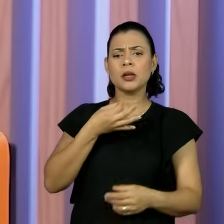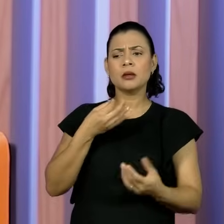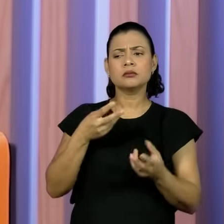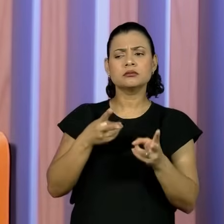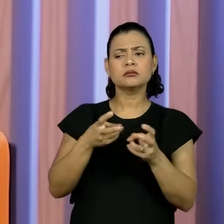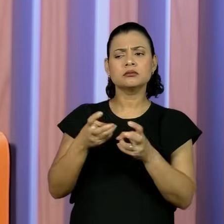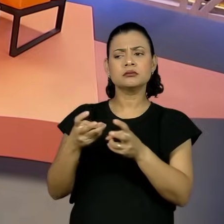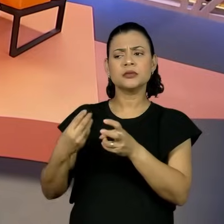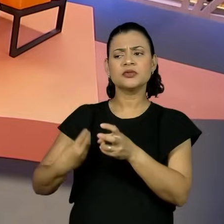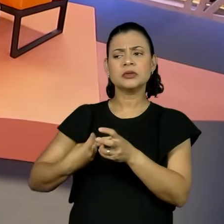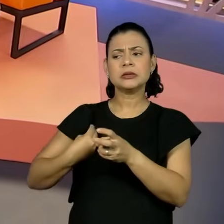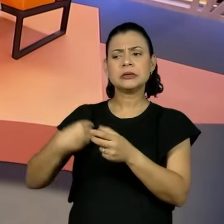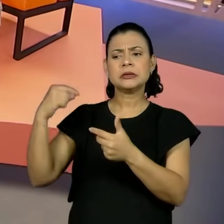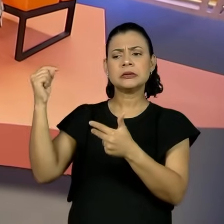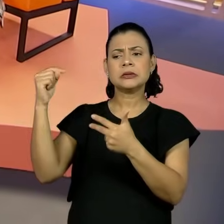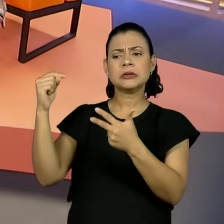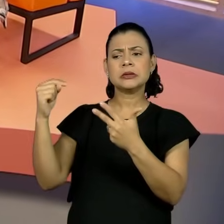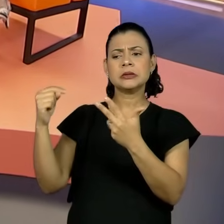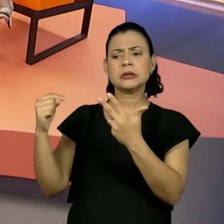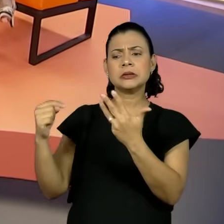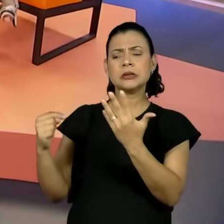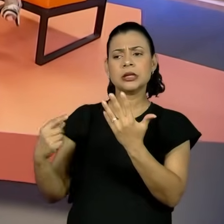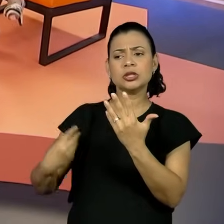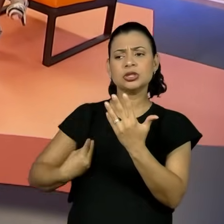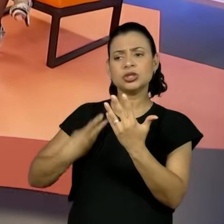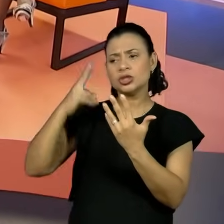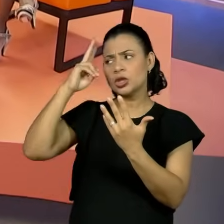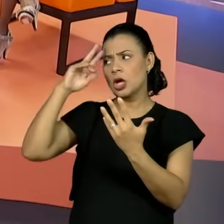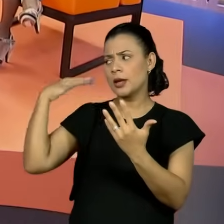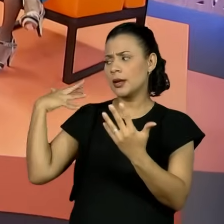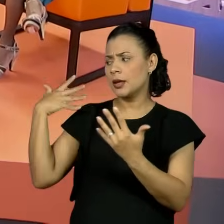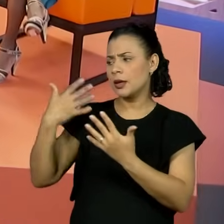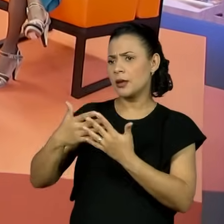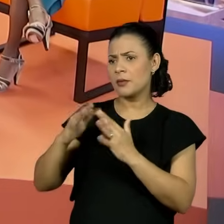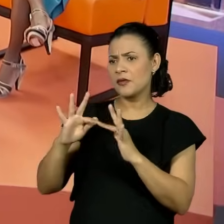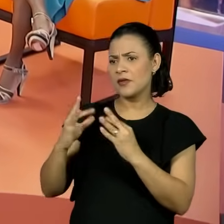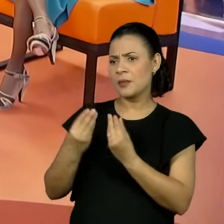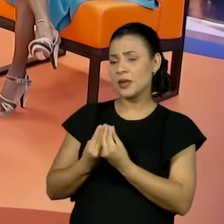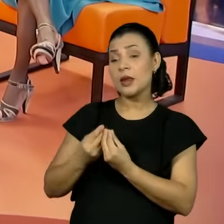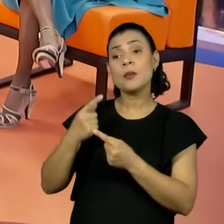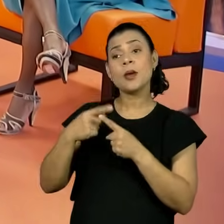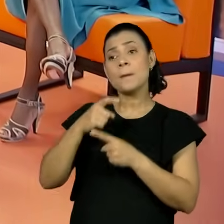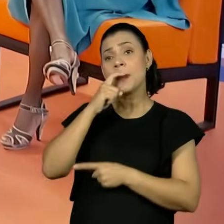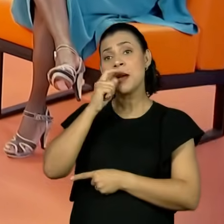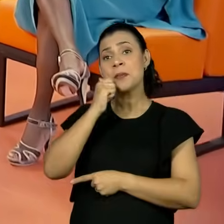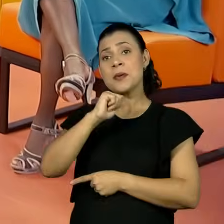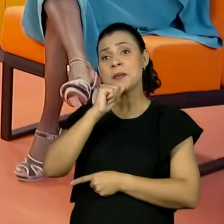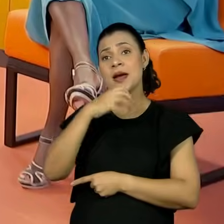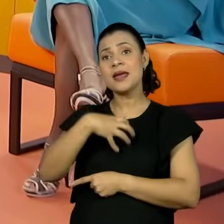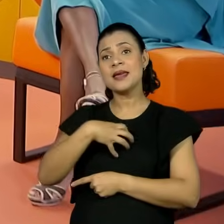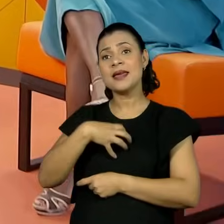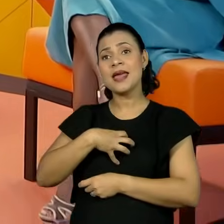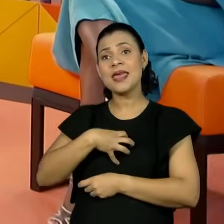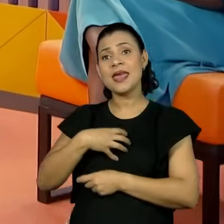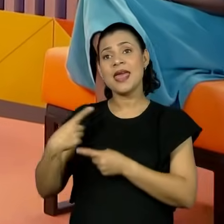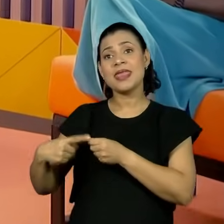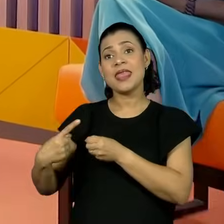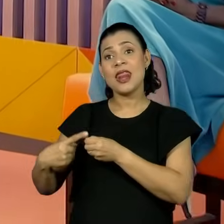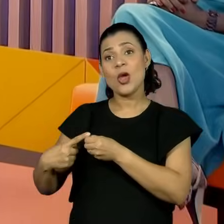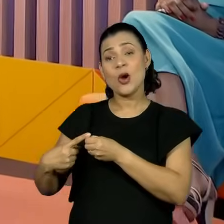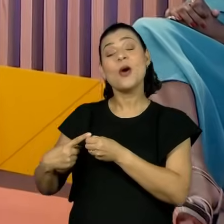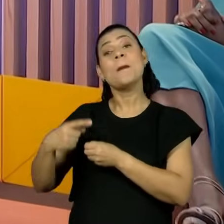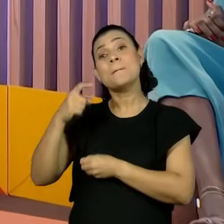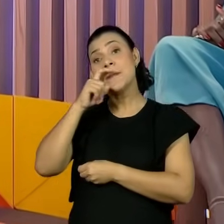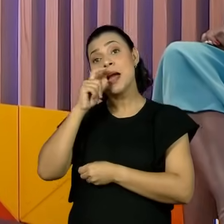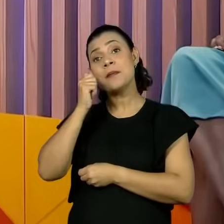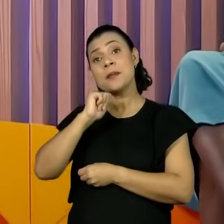que me cercava, e até da própria história da minha família. Eu sou filho de baianos que vêm do interior da Bahia, meu pai é operário,